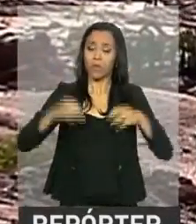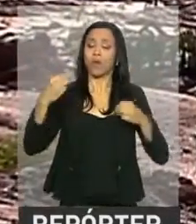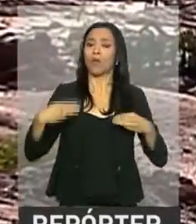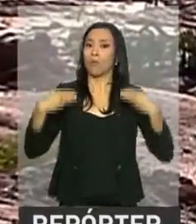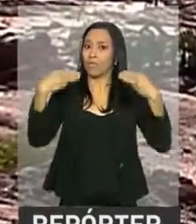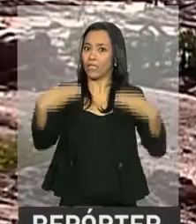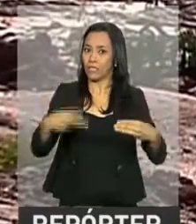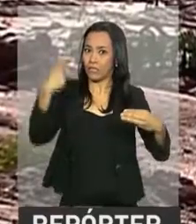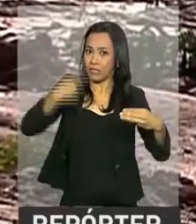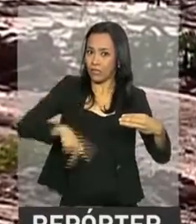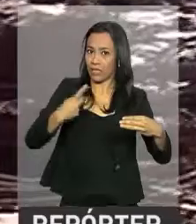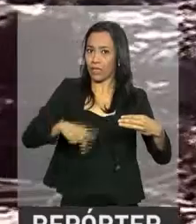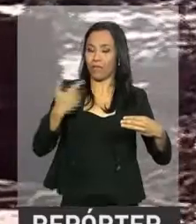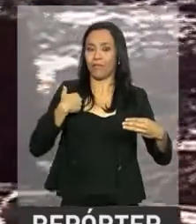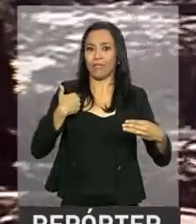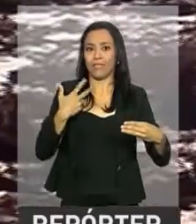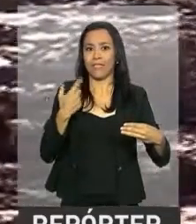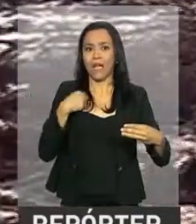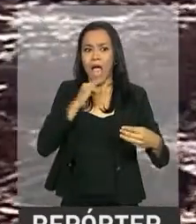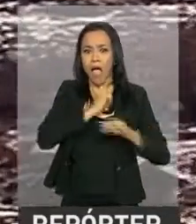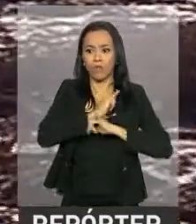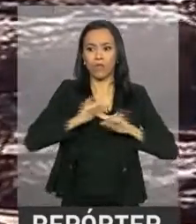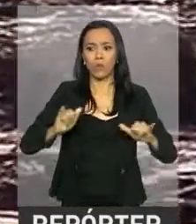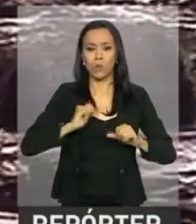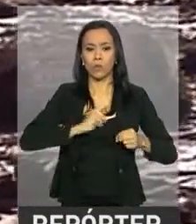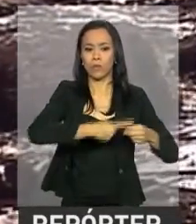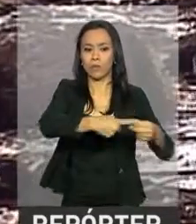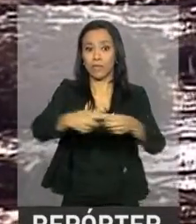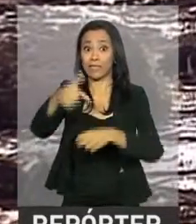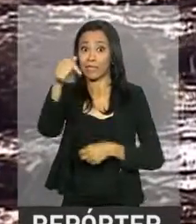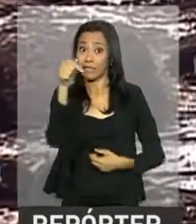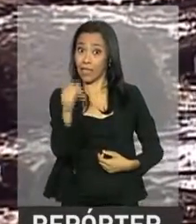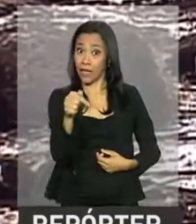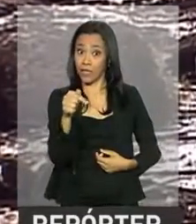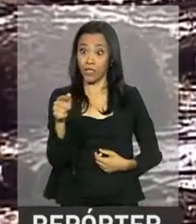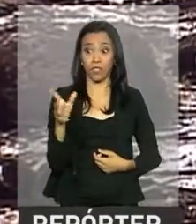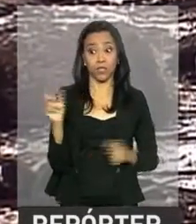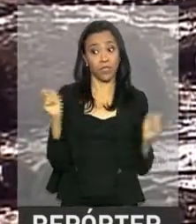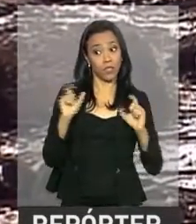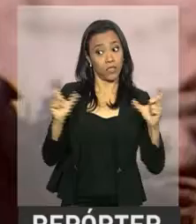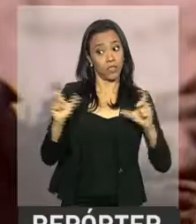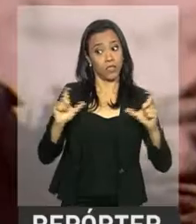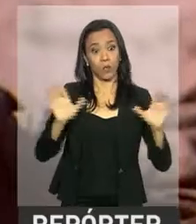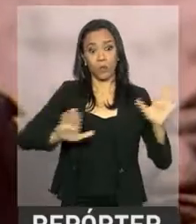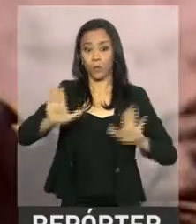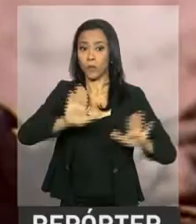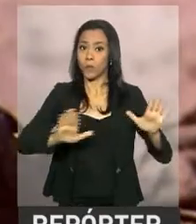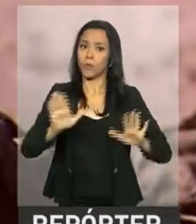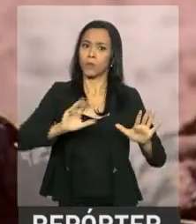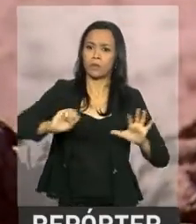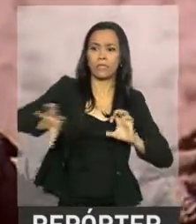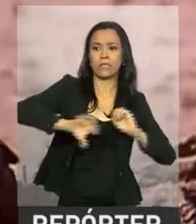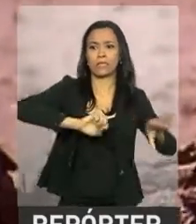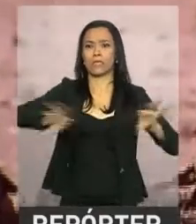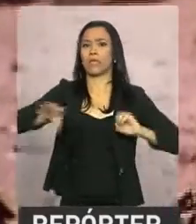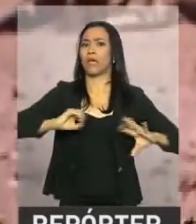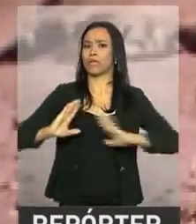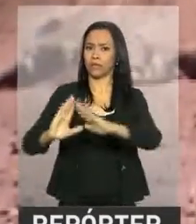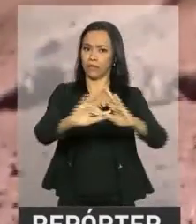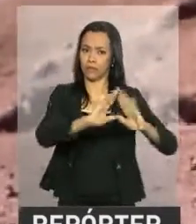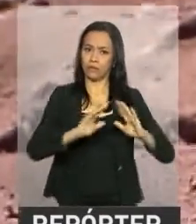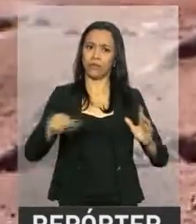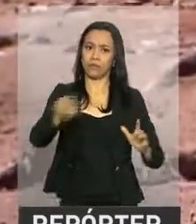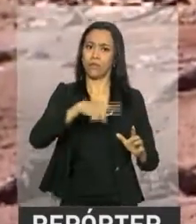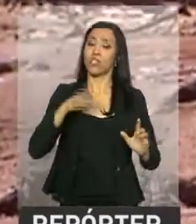nacional alertou ainda sete municípios nas proximidades para a importância de serem feitos planos de evacuação as vistorias